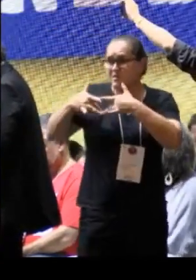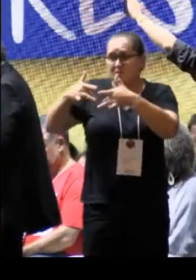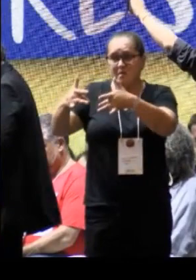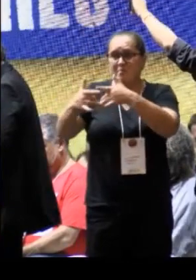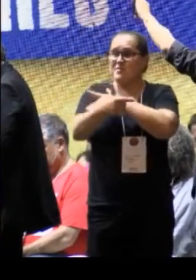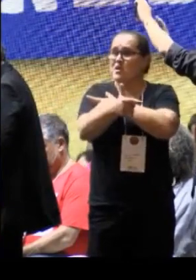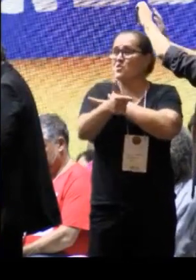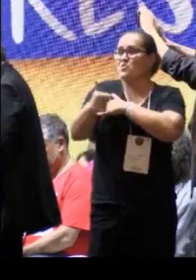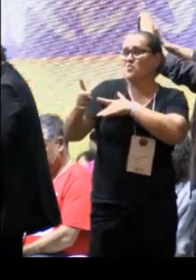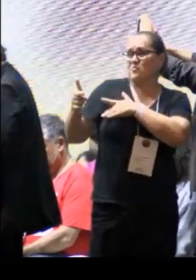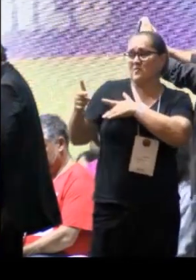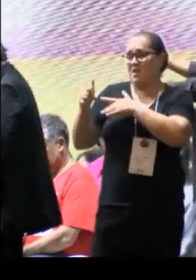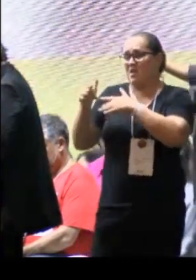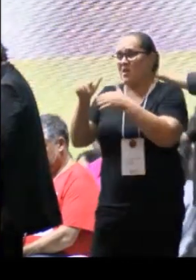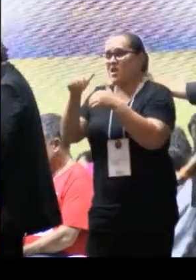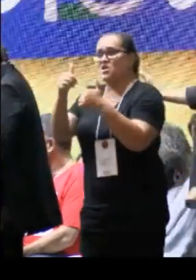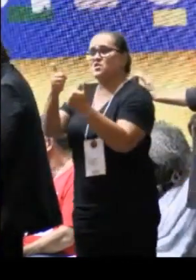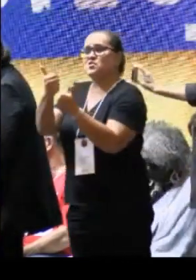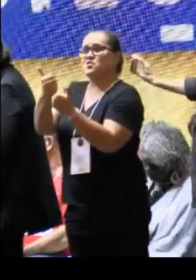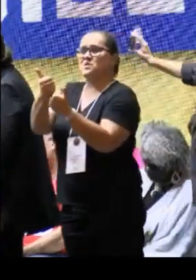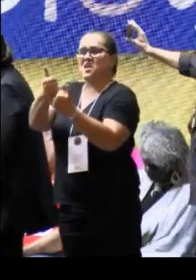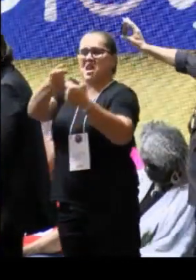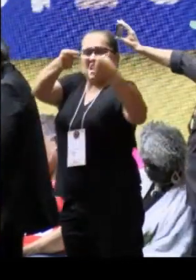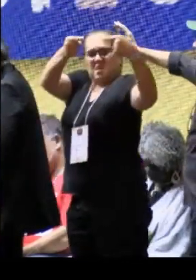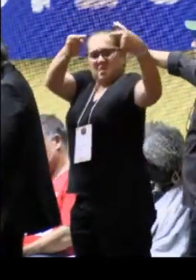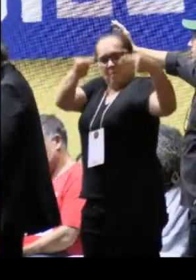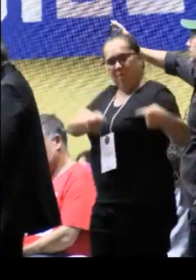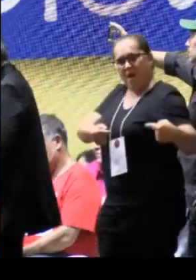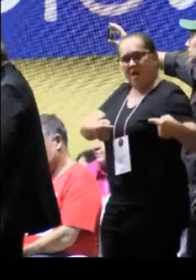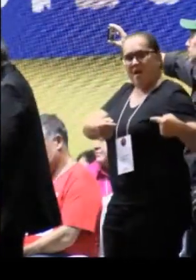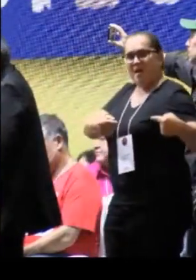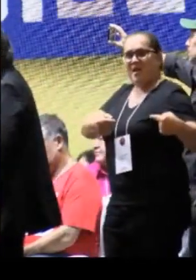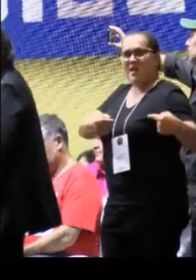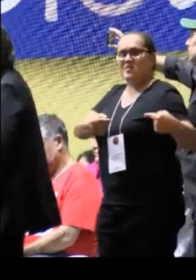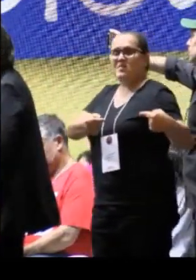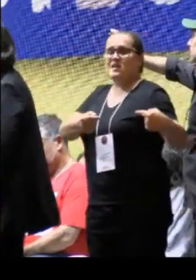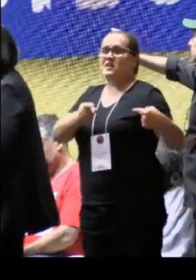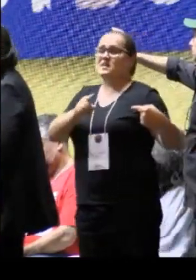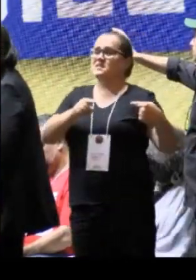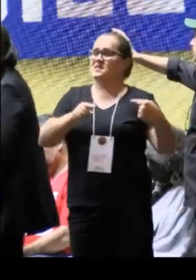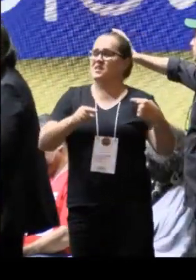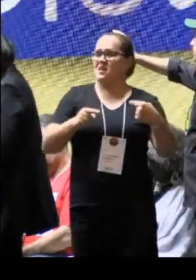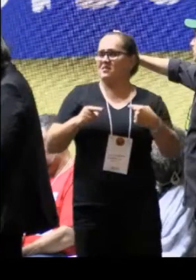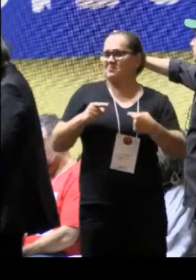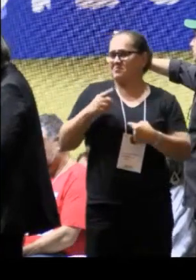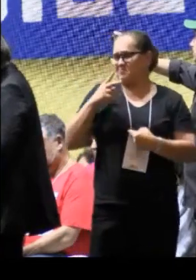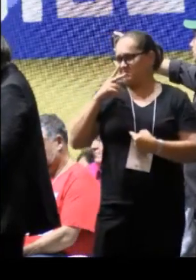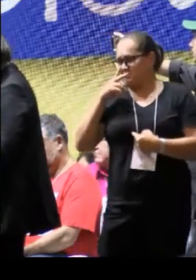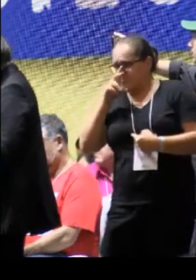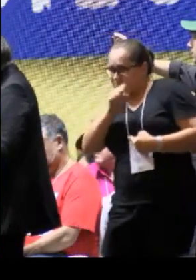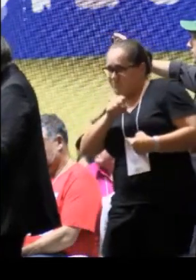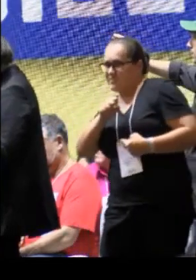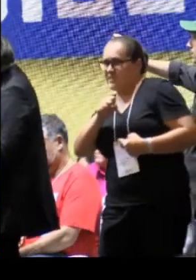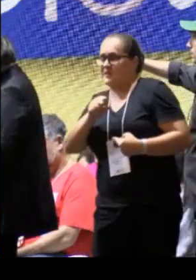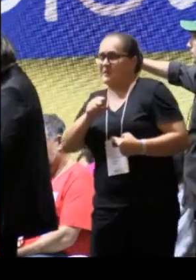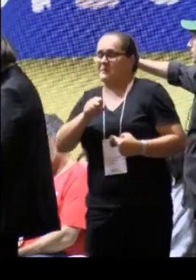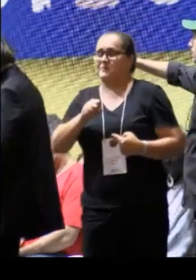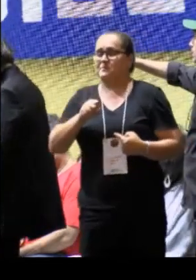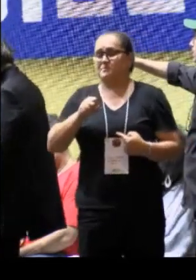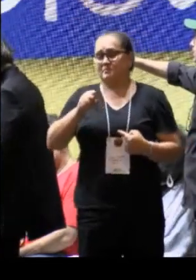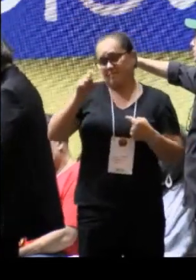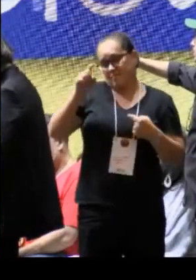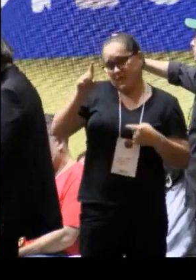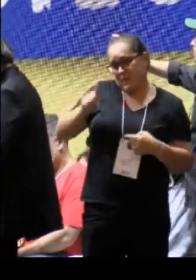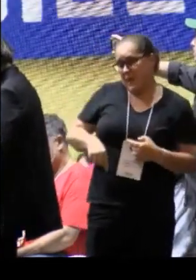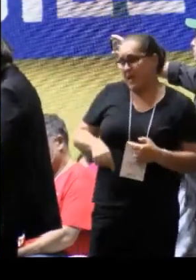universal, substituída por uma competição individualista e feroz. É com